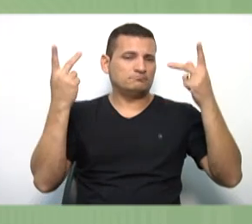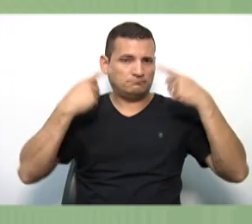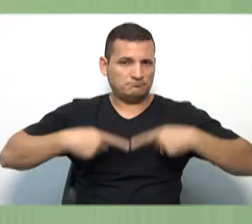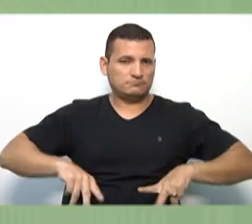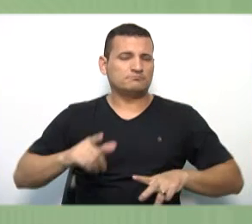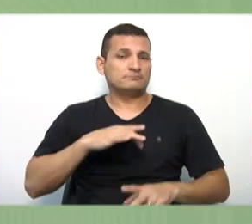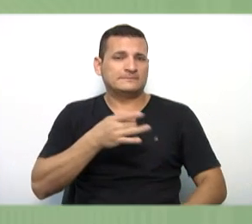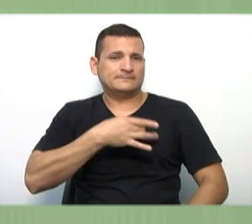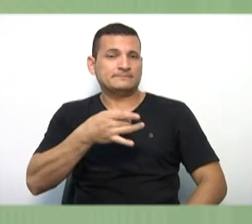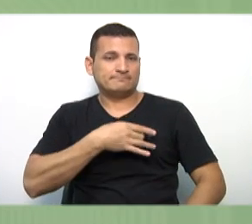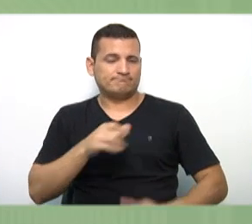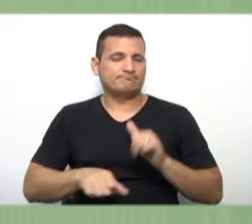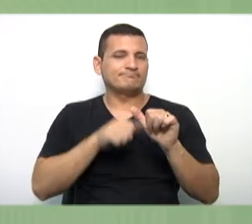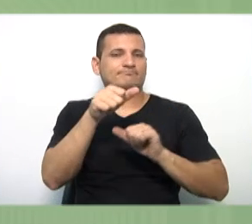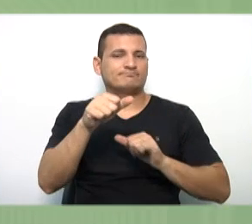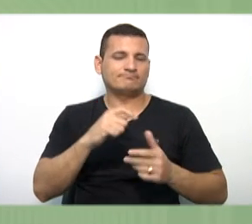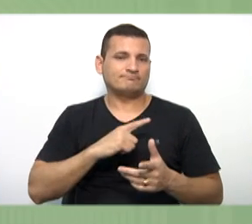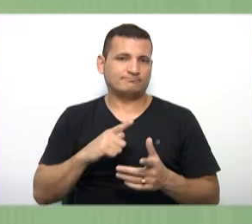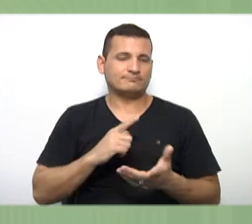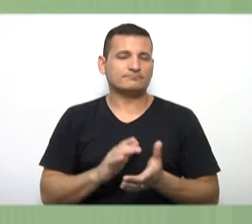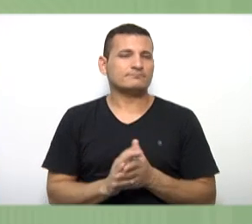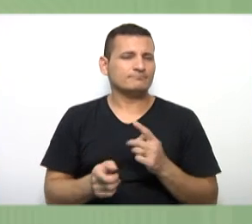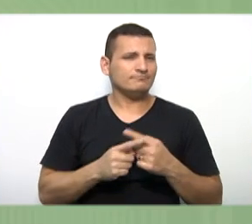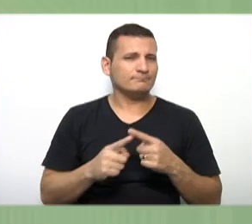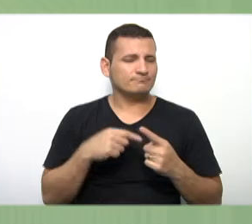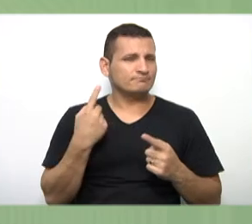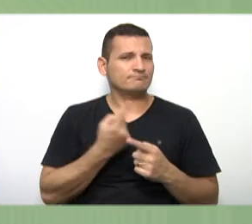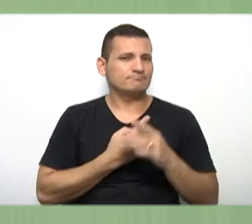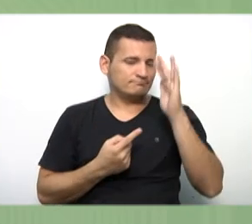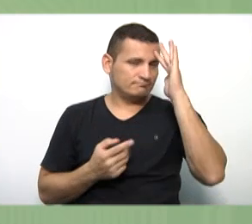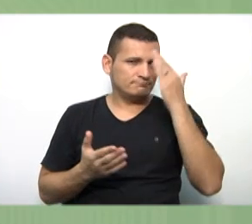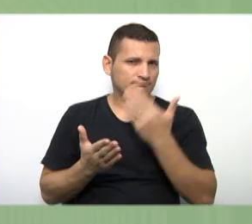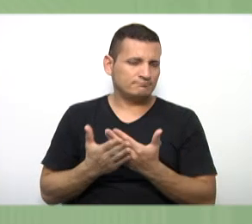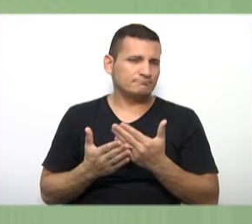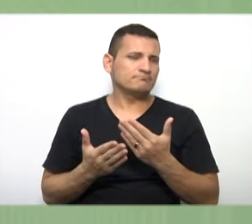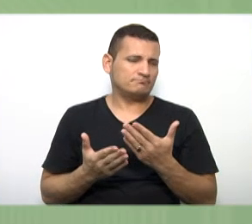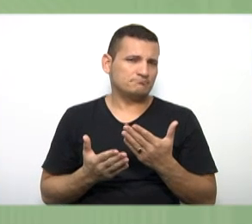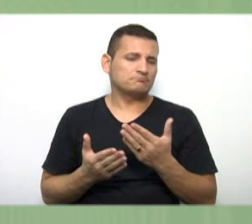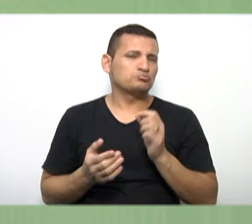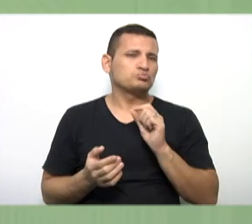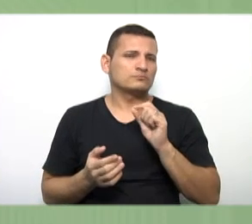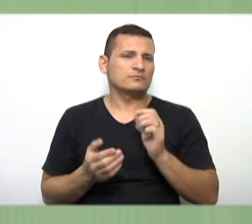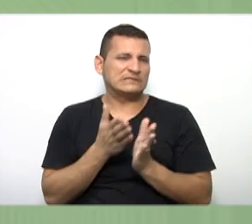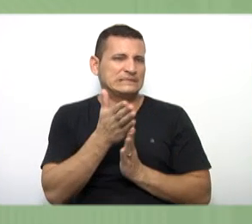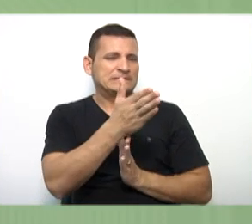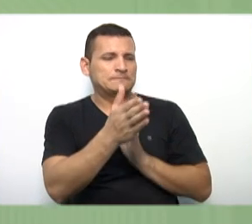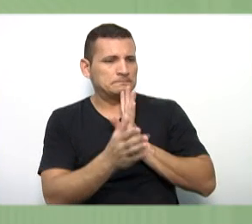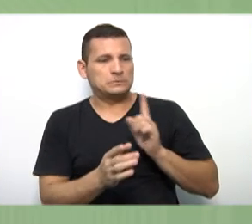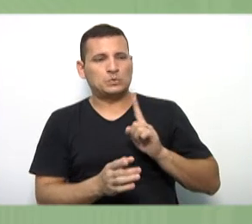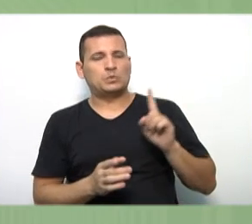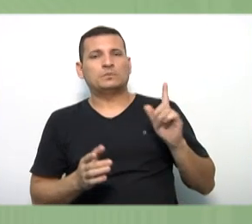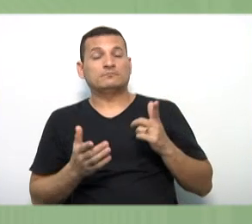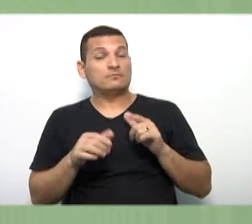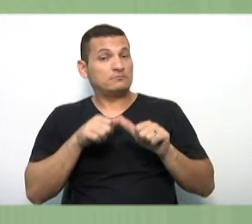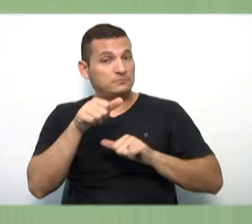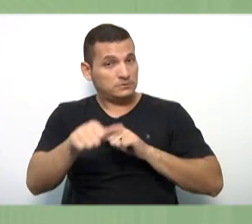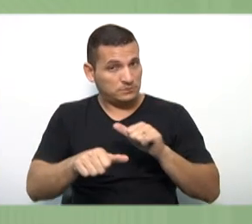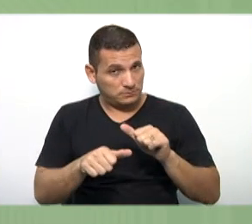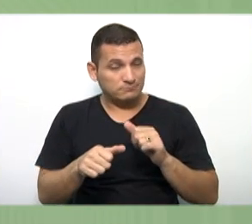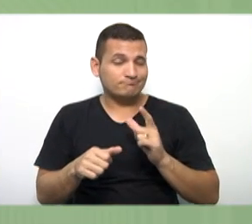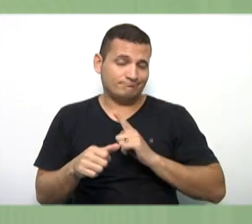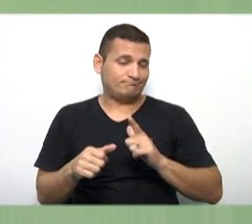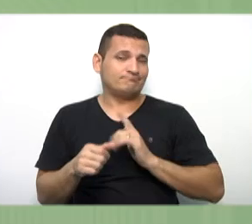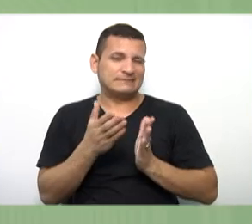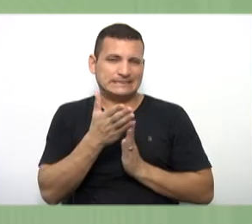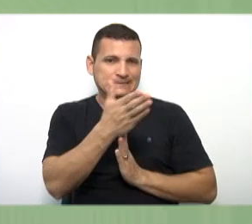temos medo da mudança, porque a gente acredita que elas levarão a gente para o desconhecido, e a maior parte das mudanças nos levam para o